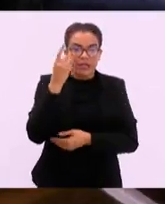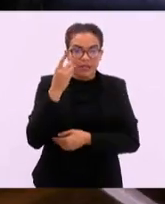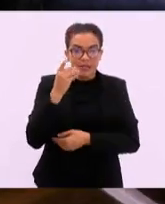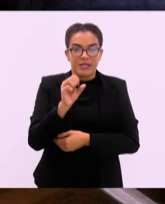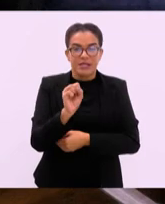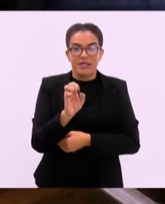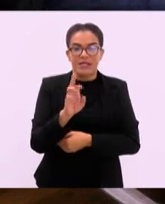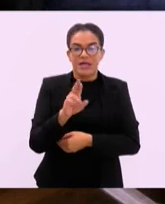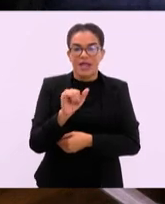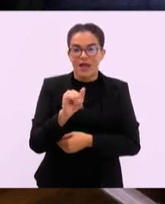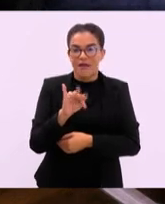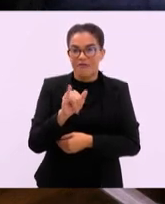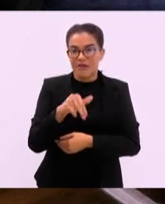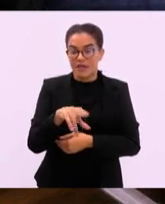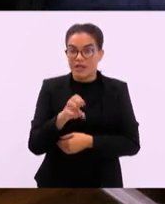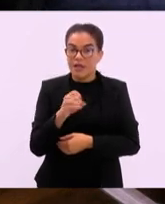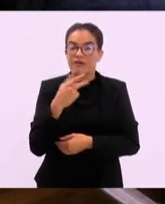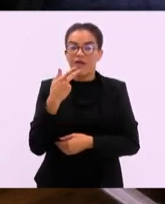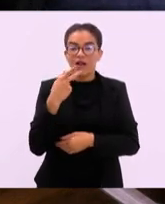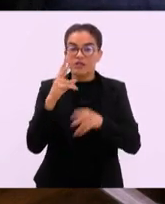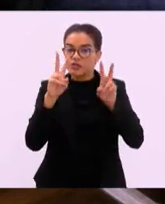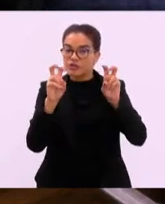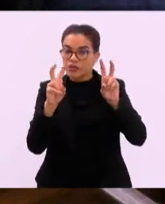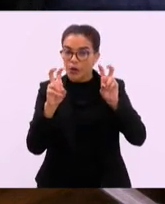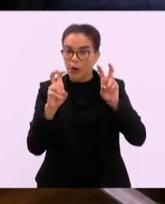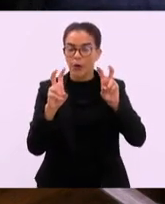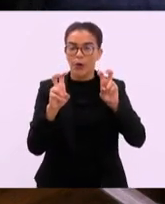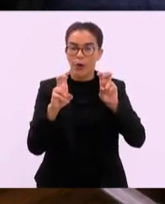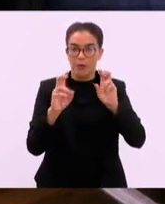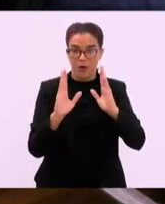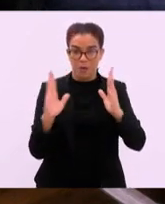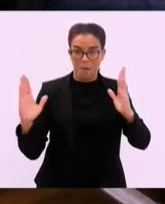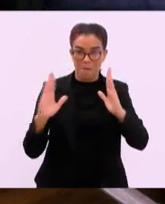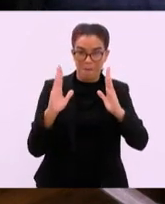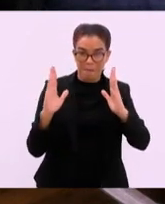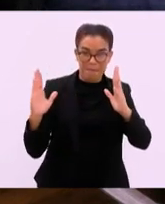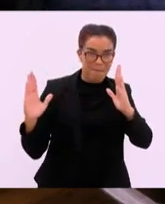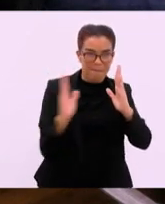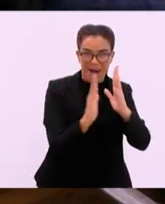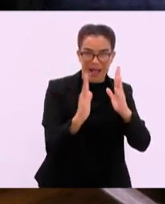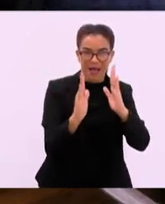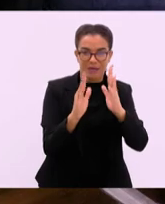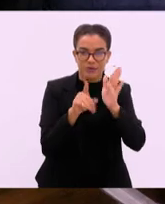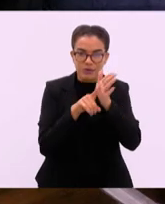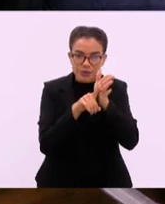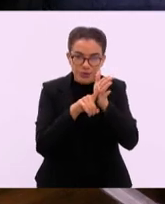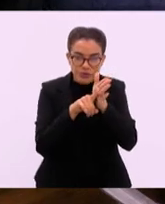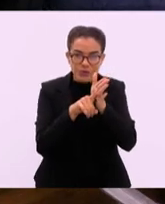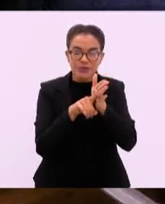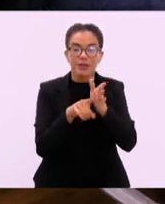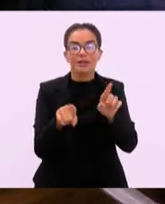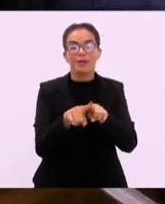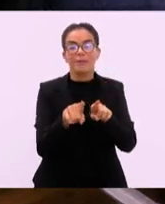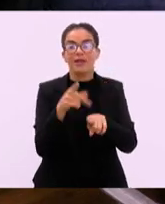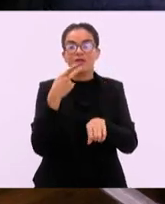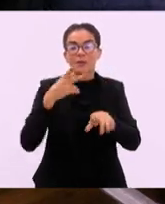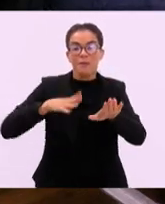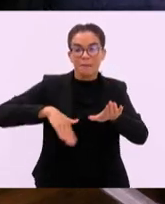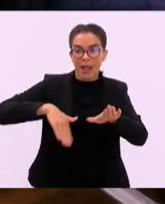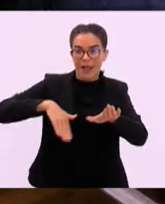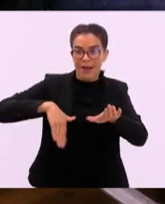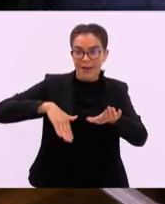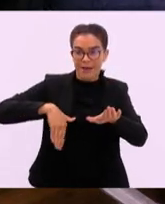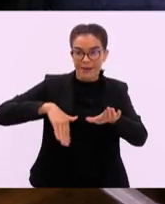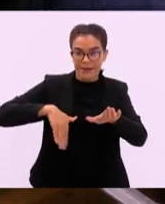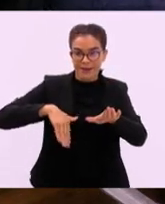deputado Carlos Mink, acho que o projeto, além de mexer na questão do prazo de análise, o projeto de Vossa Excelência falava das praias, não era isso?